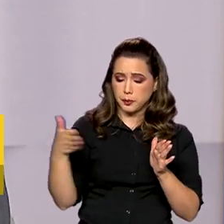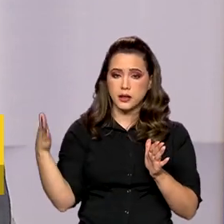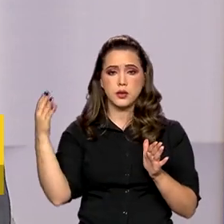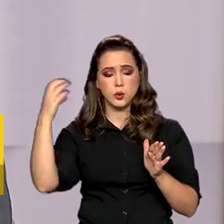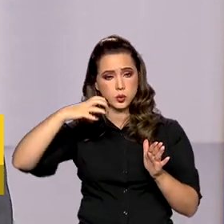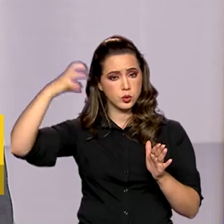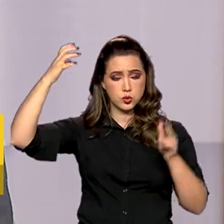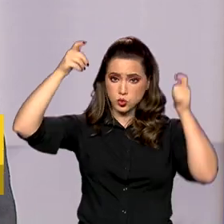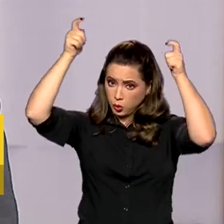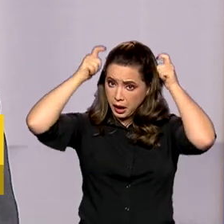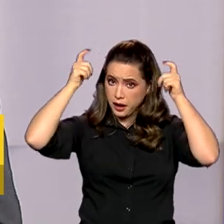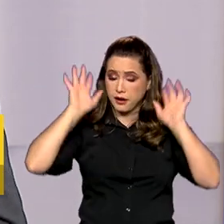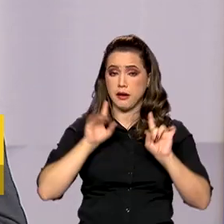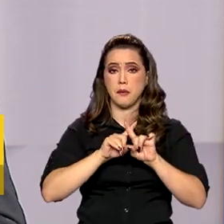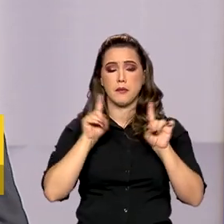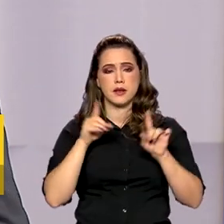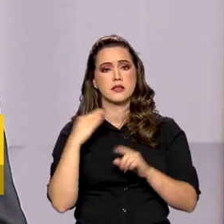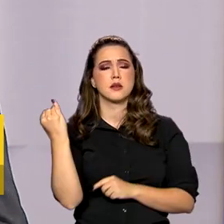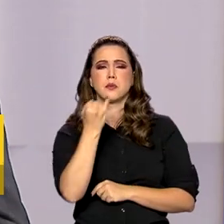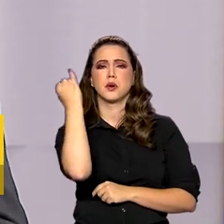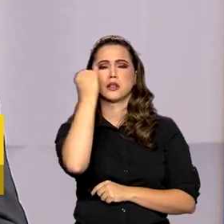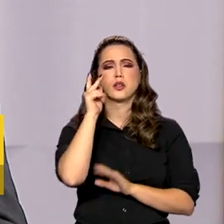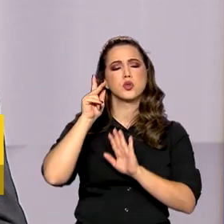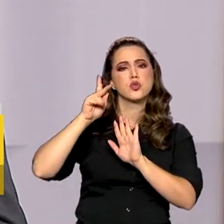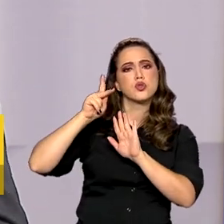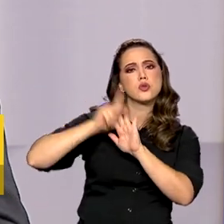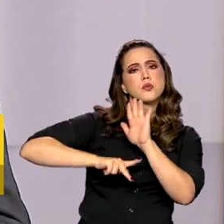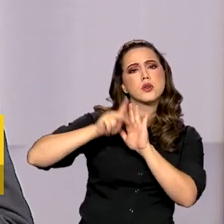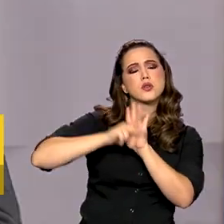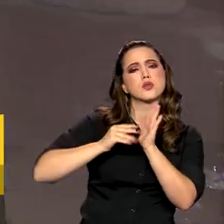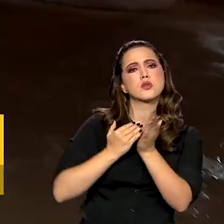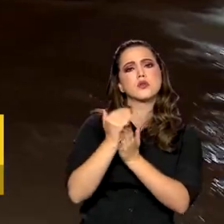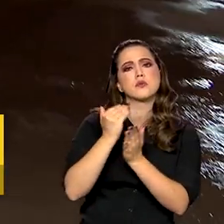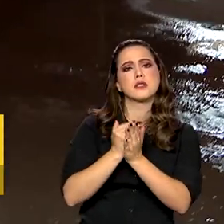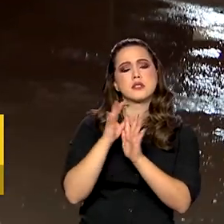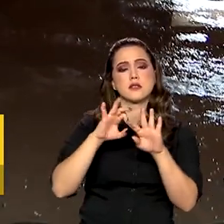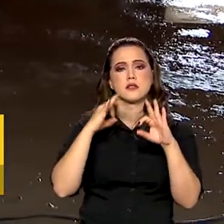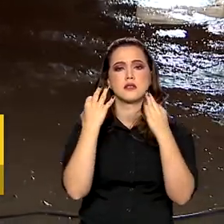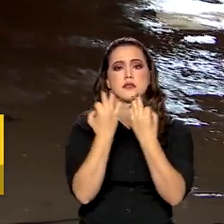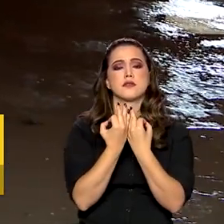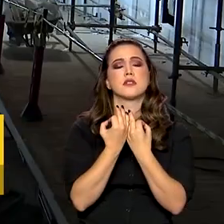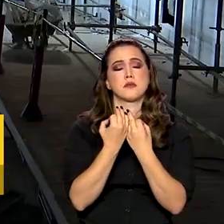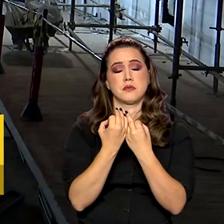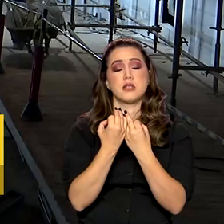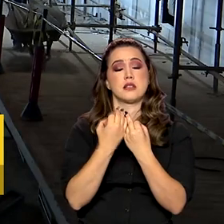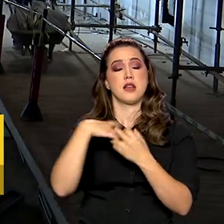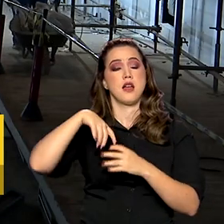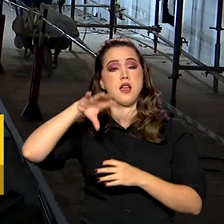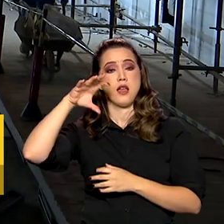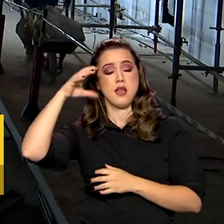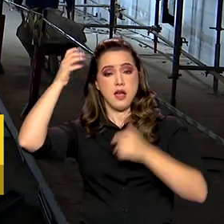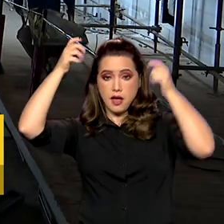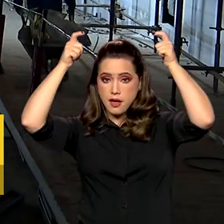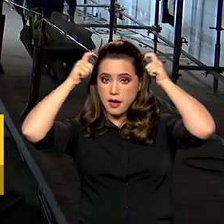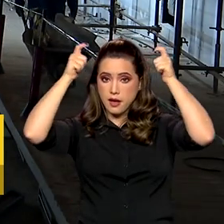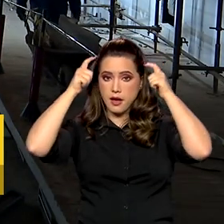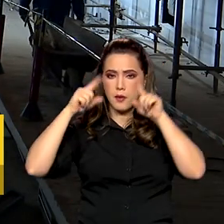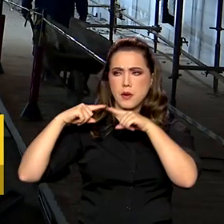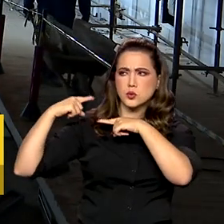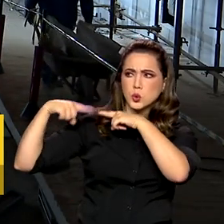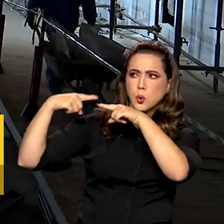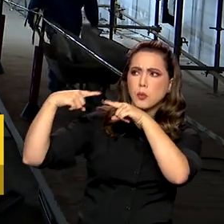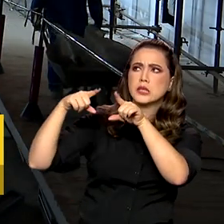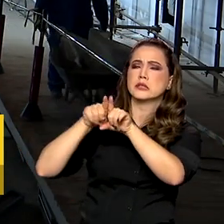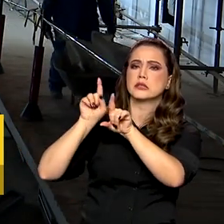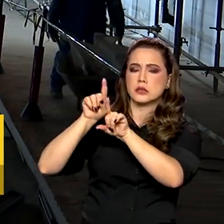extraordinária, porque ele era um projeto que vinha já desde a família real e desde as elites paulistas também, para recordar ao mesmo tempo, marcar